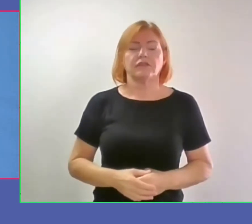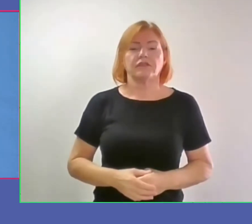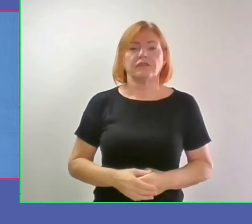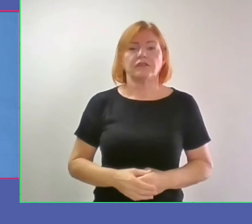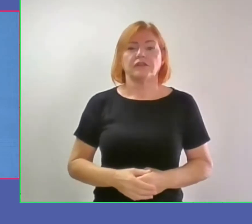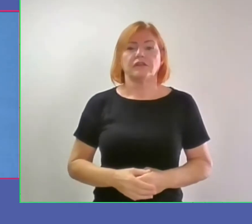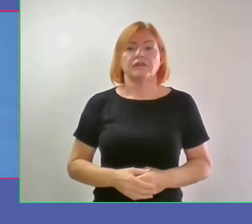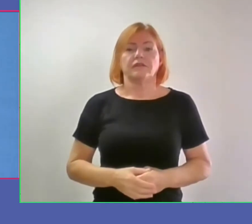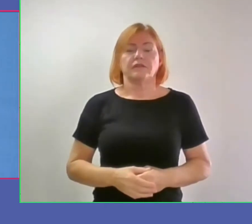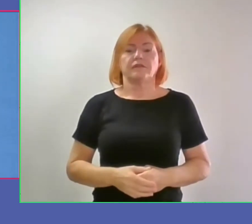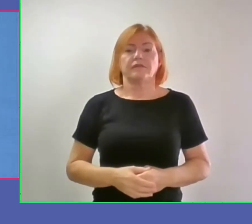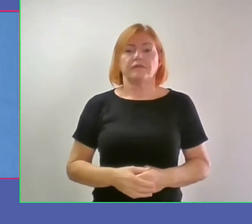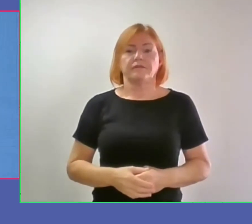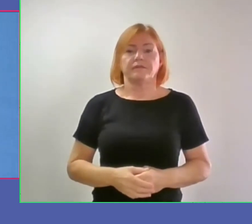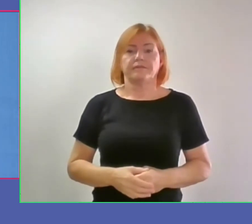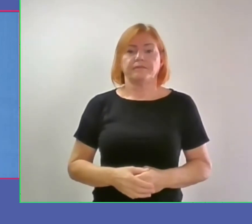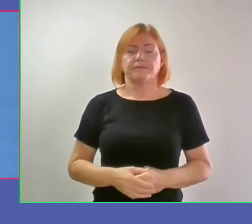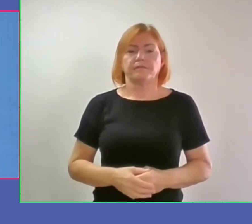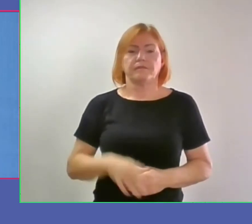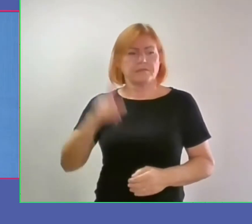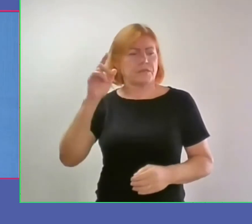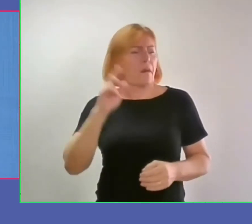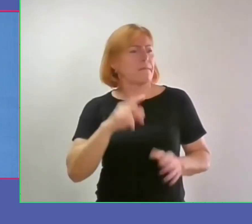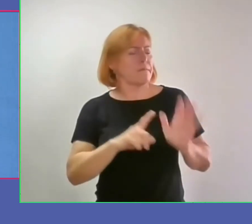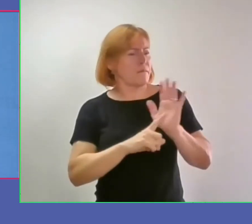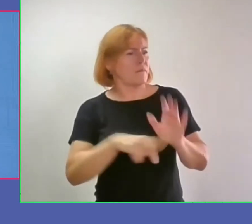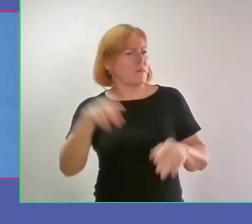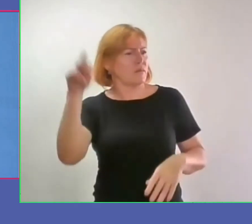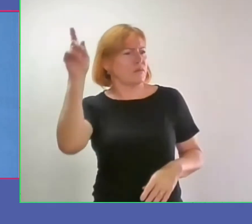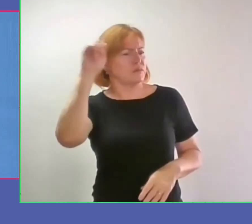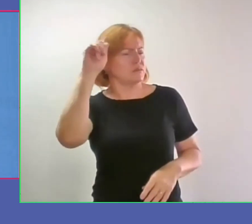os ventos e o mar, até os